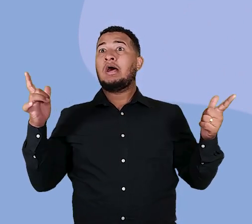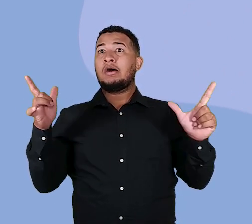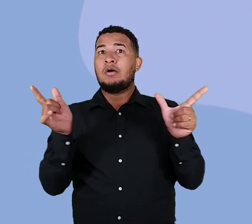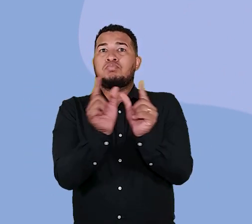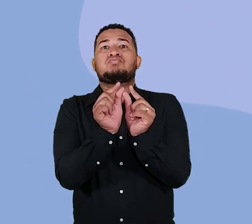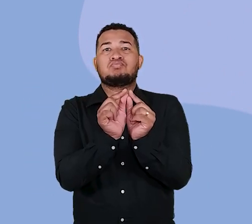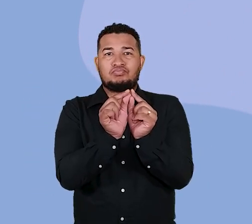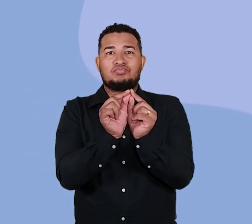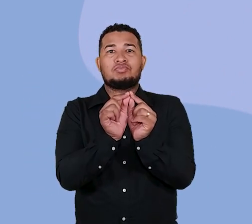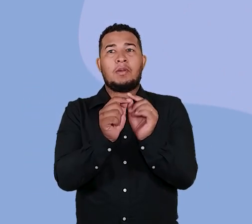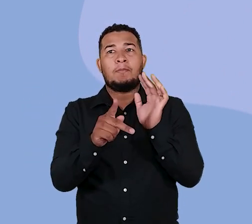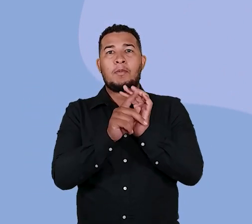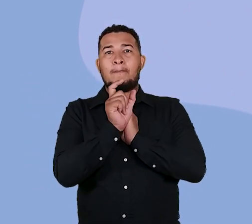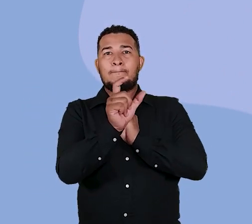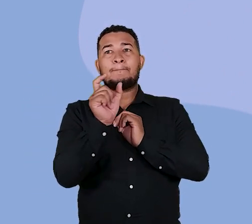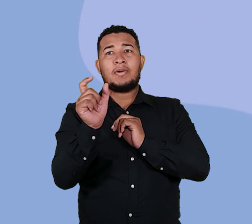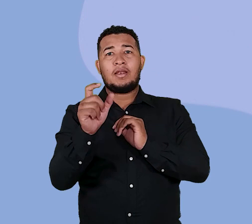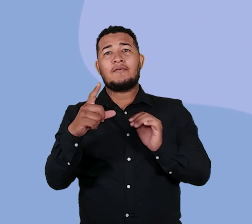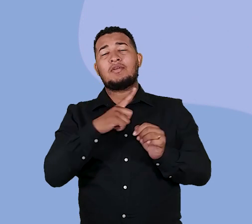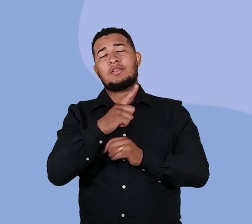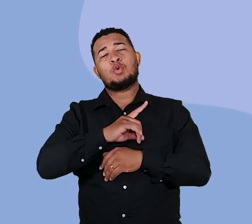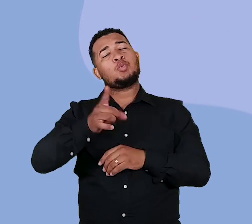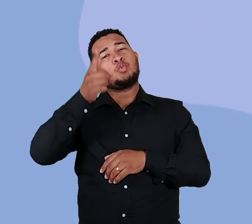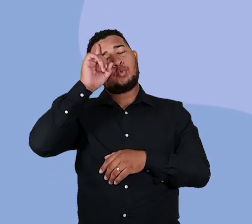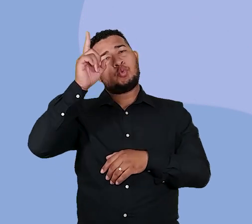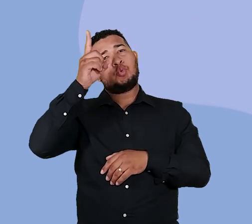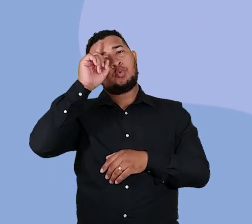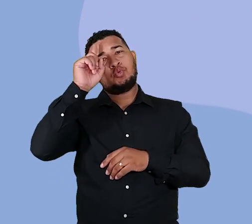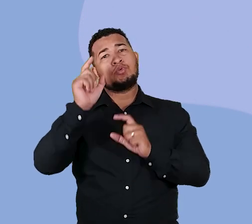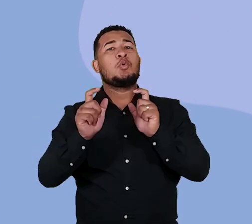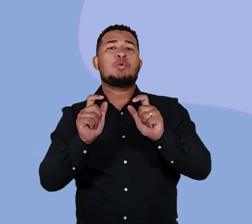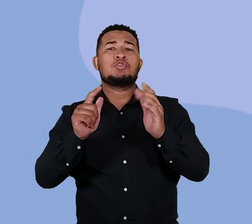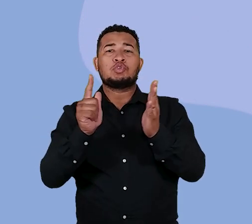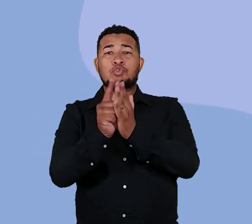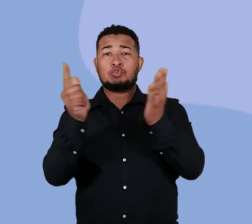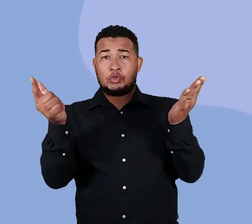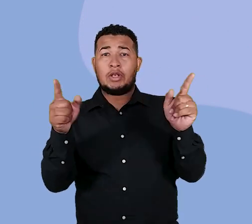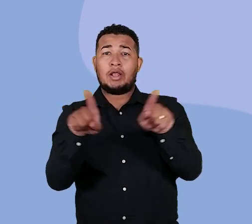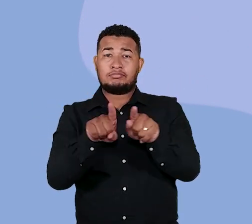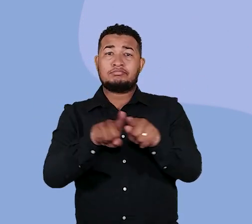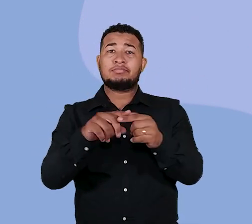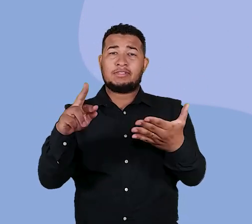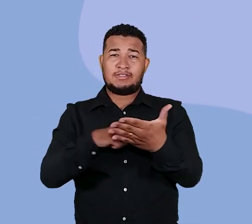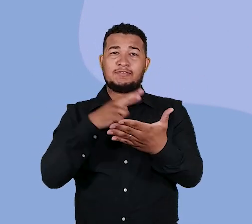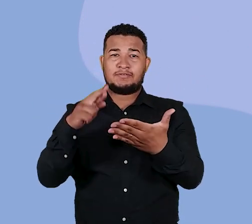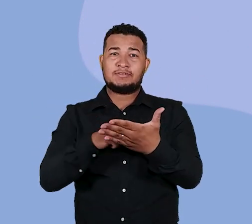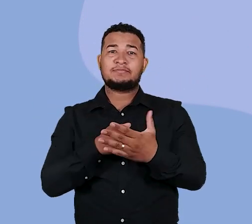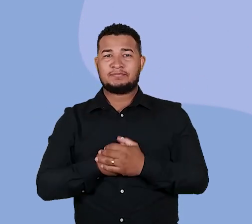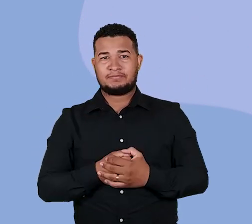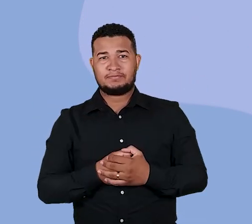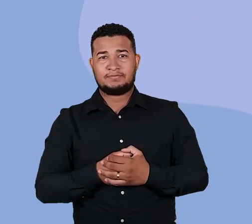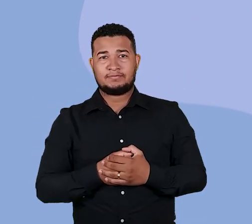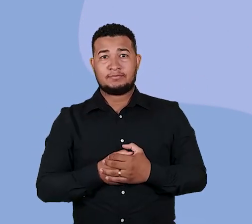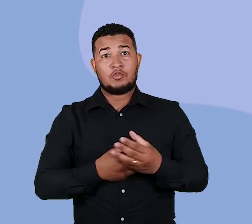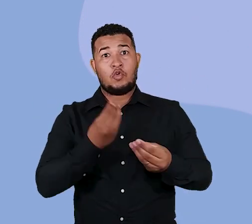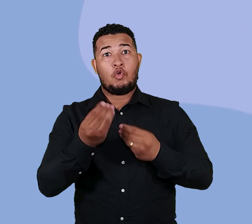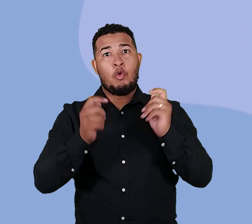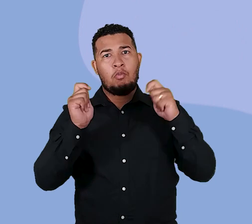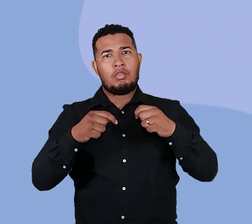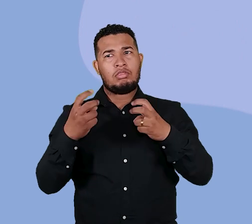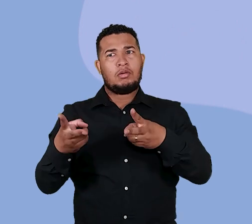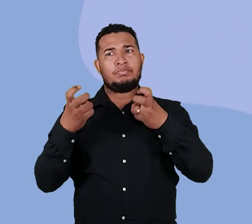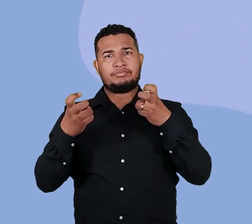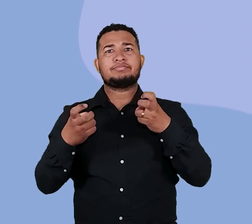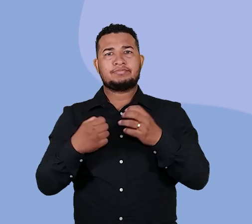com palavras estão todos os dias nos jornais e em revistas. Vamos então ver como é que nós podemos fazer